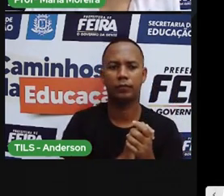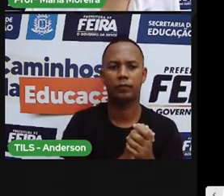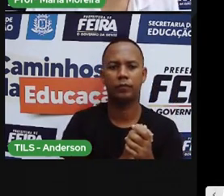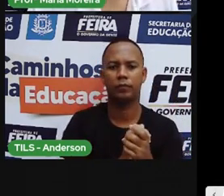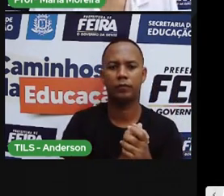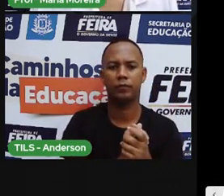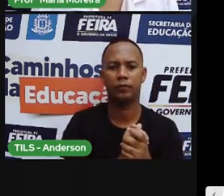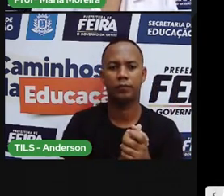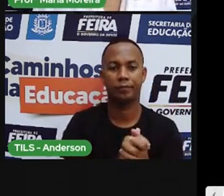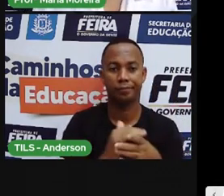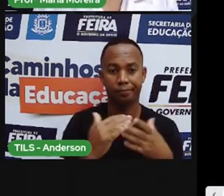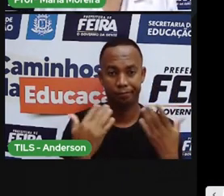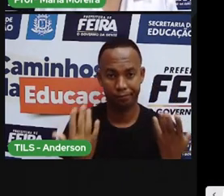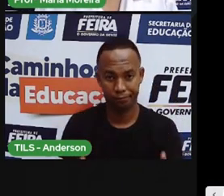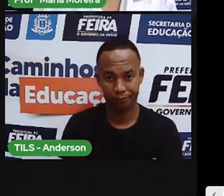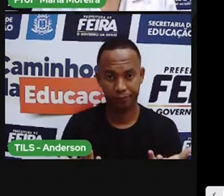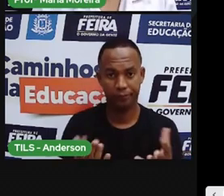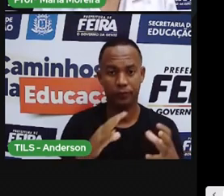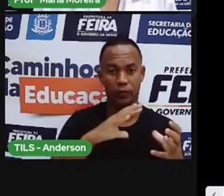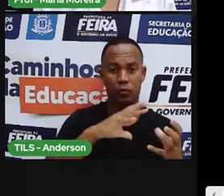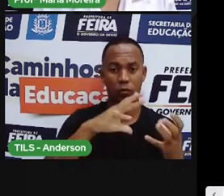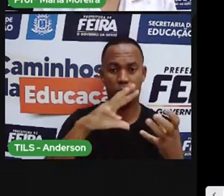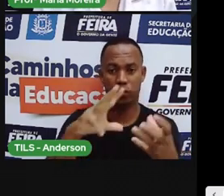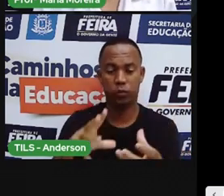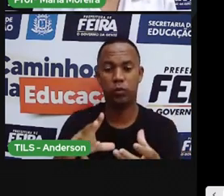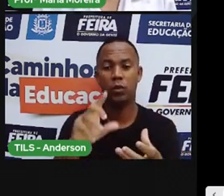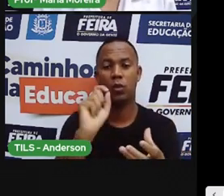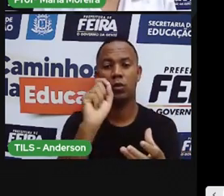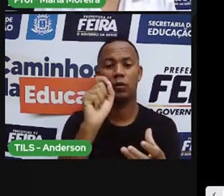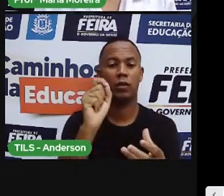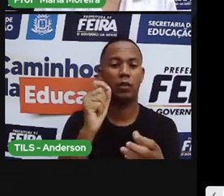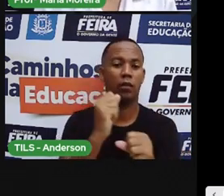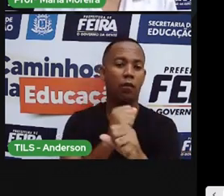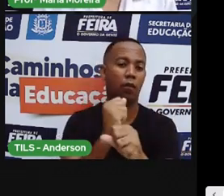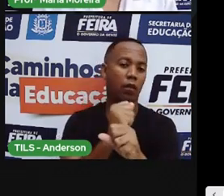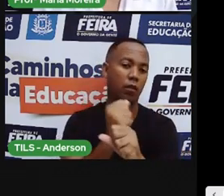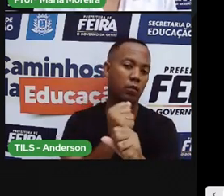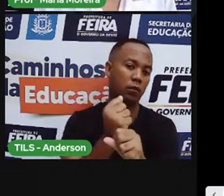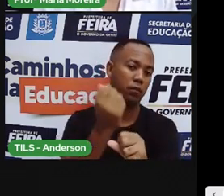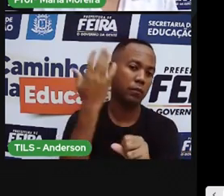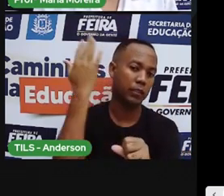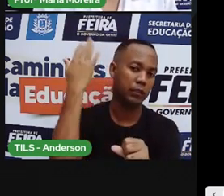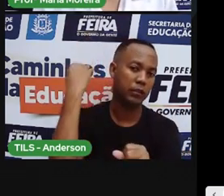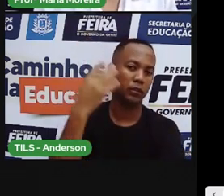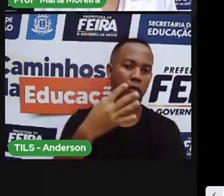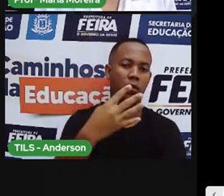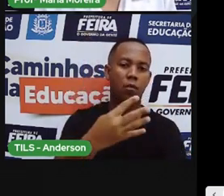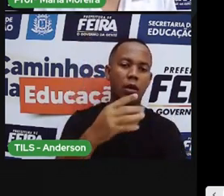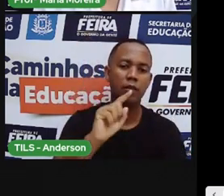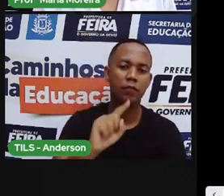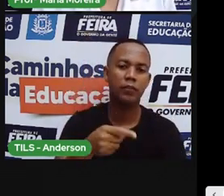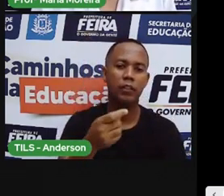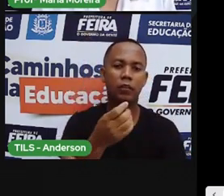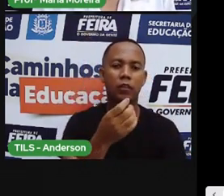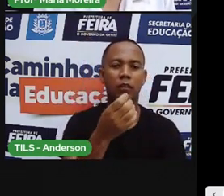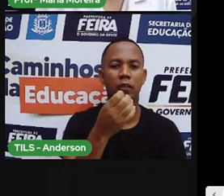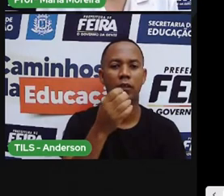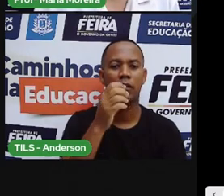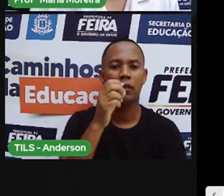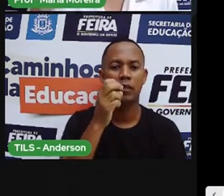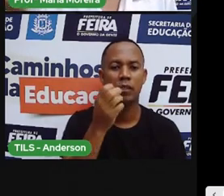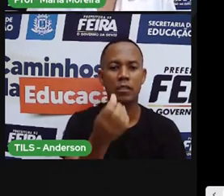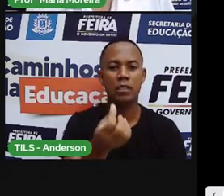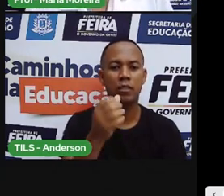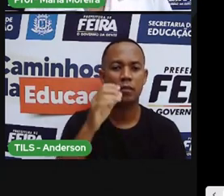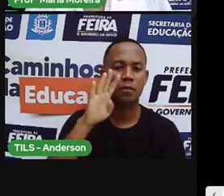Certo? Bom, estima que o nosso planeta tenha sido formado há mais ou menos 4,6 bilhões de anos.